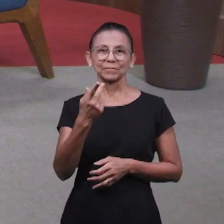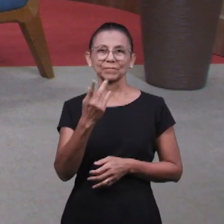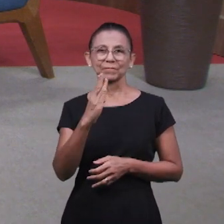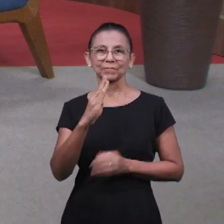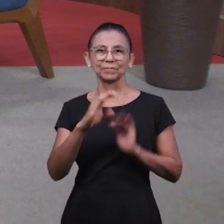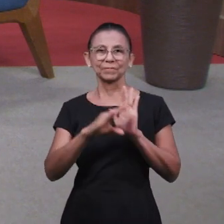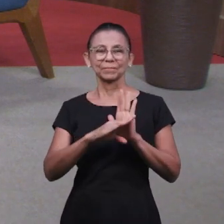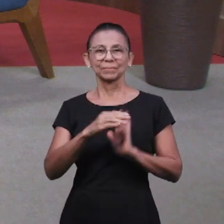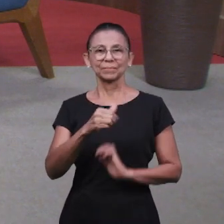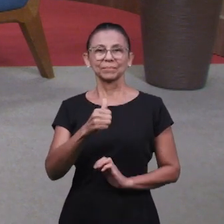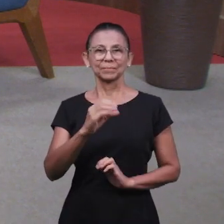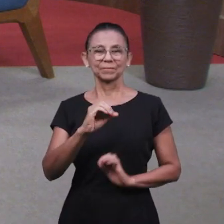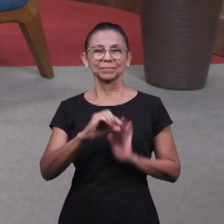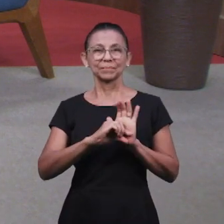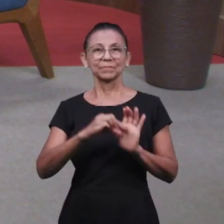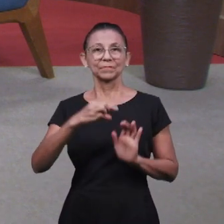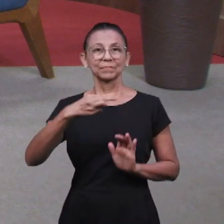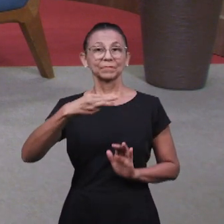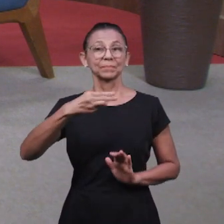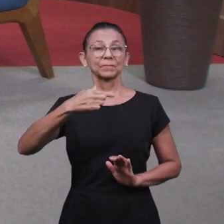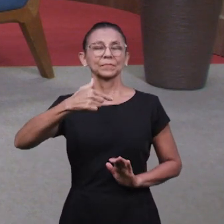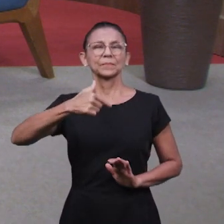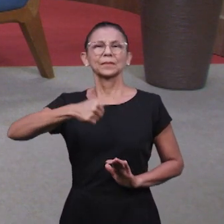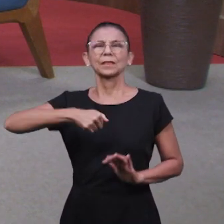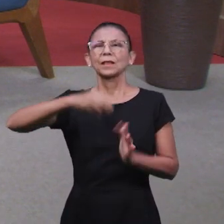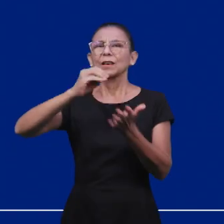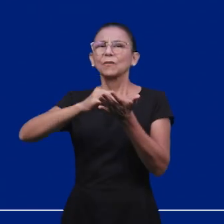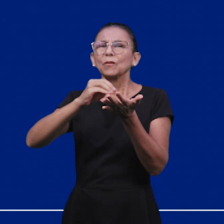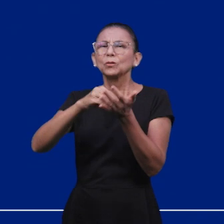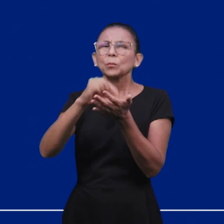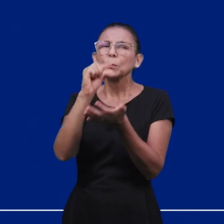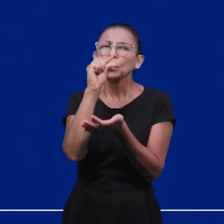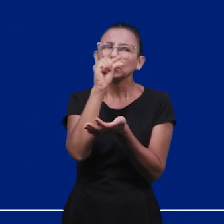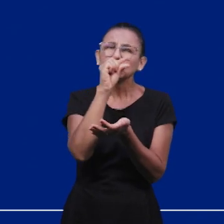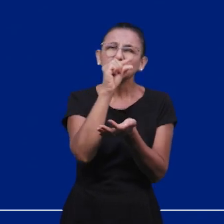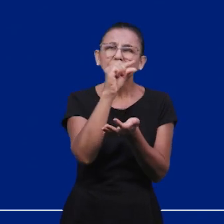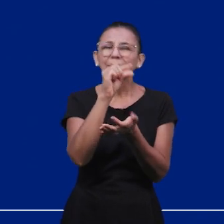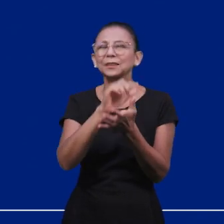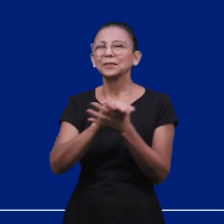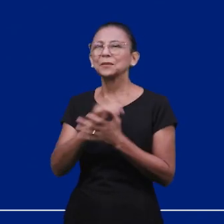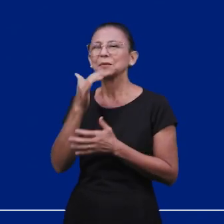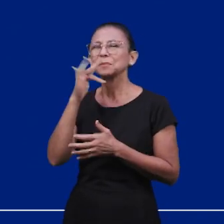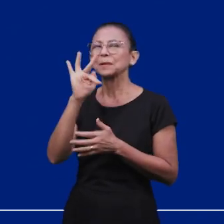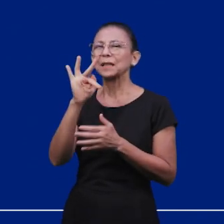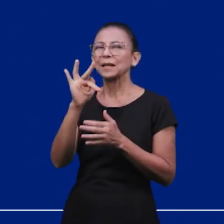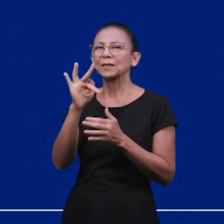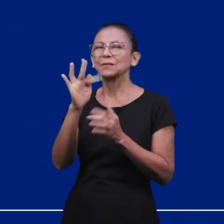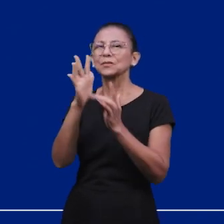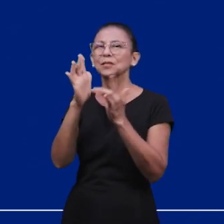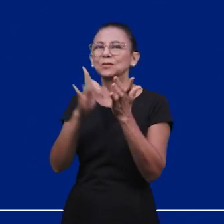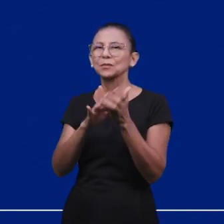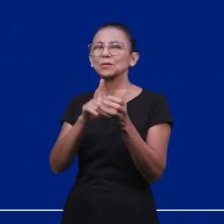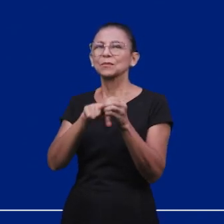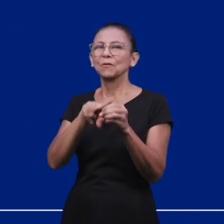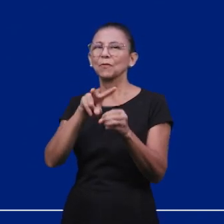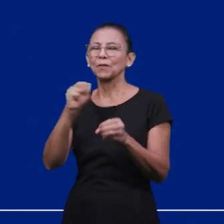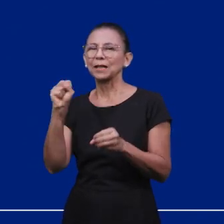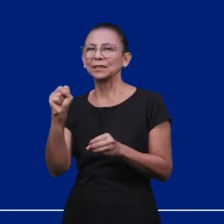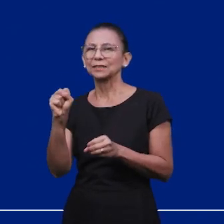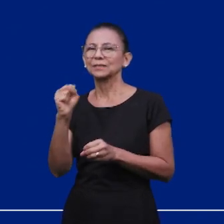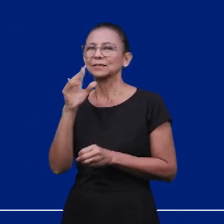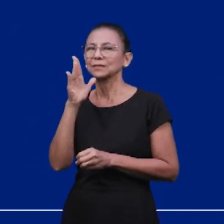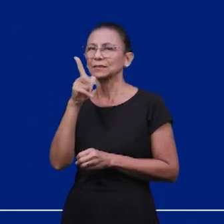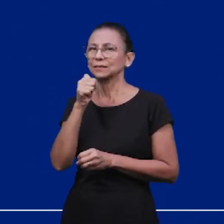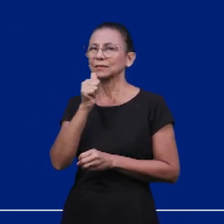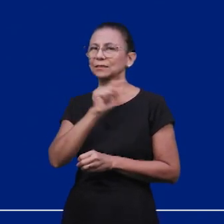Daniel? Hebreus capítulo 10, verso 37. Porque ainda um poucochinho de tempo e o que há de vir